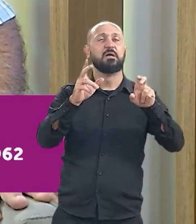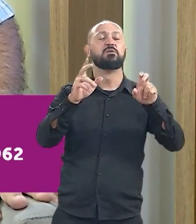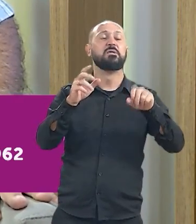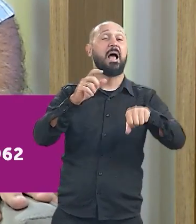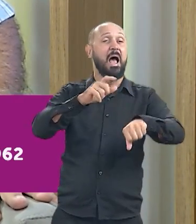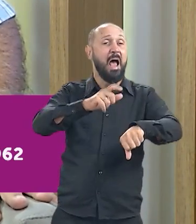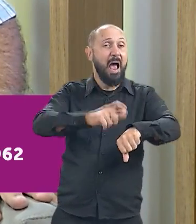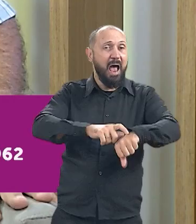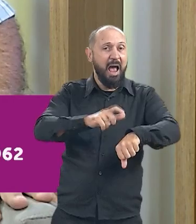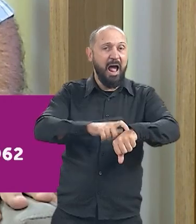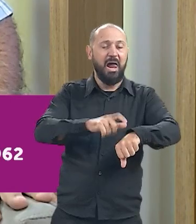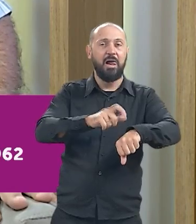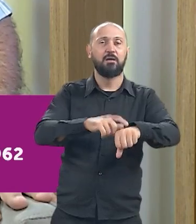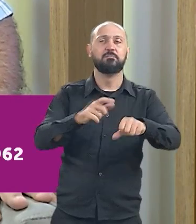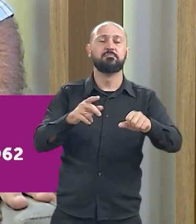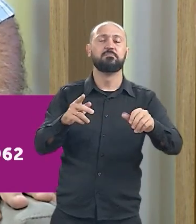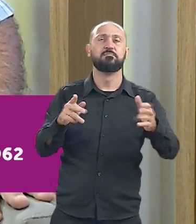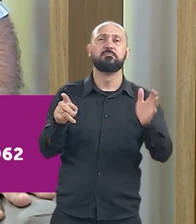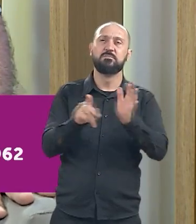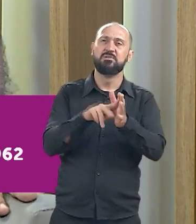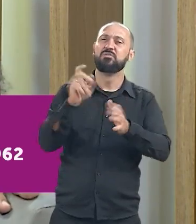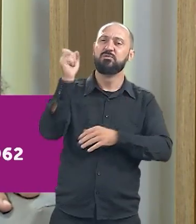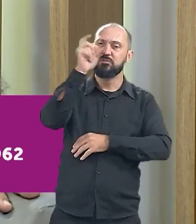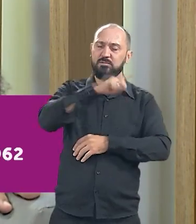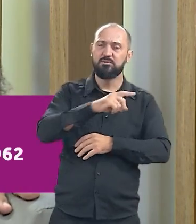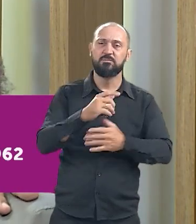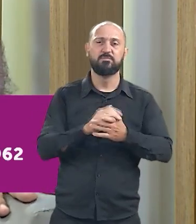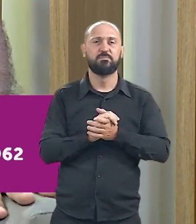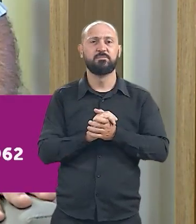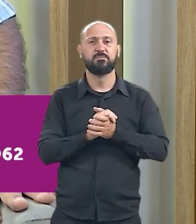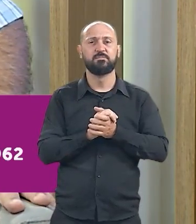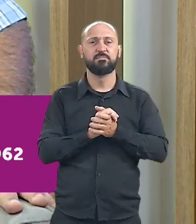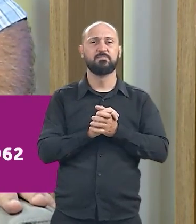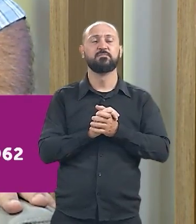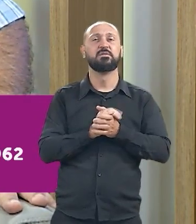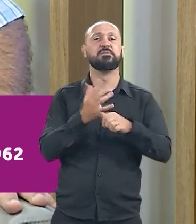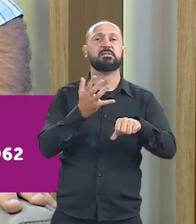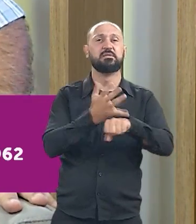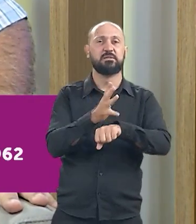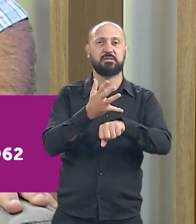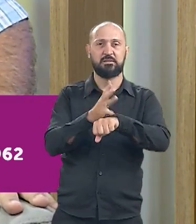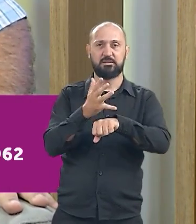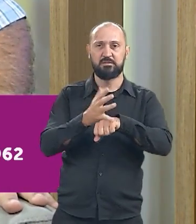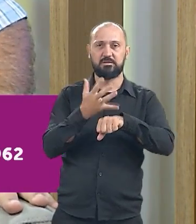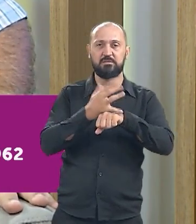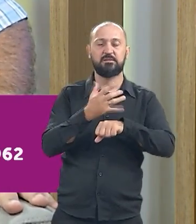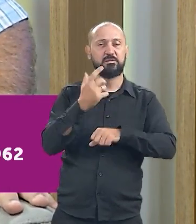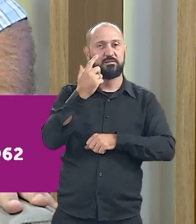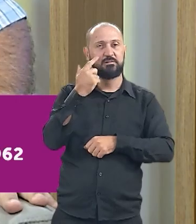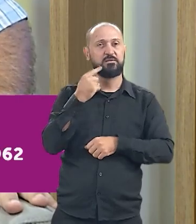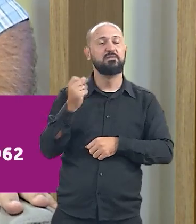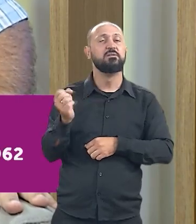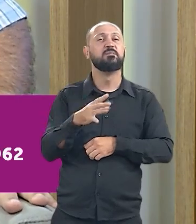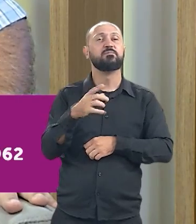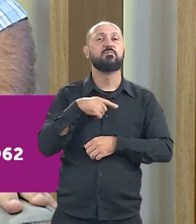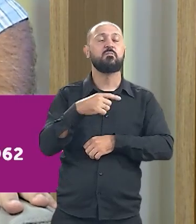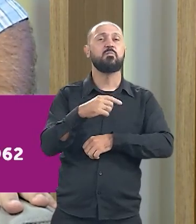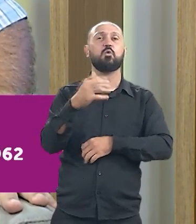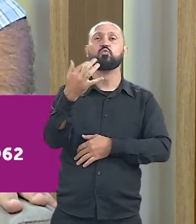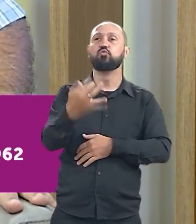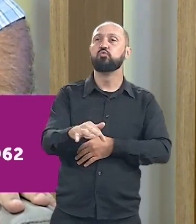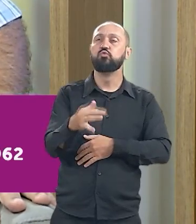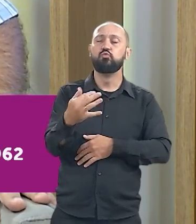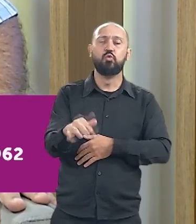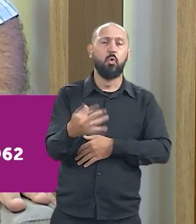difíceis para elas, né? E isso que também no treinamento é muito ressaltado, que dor não tem tamanho, né? Tá